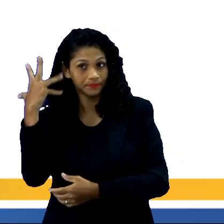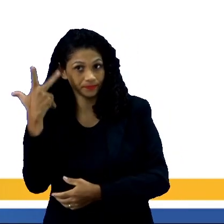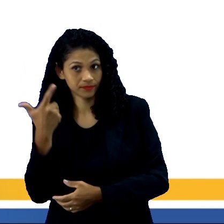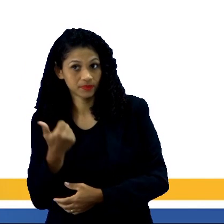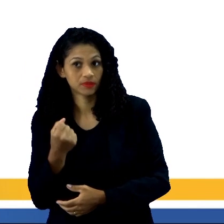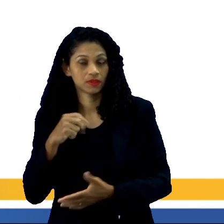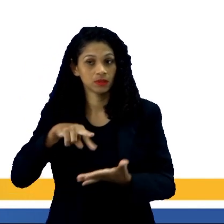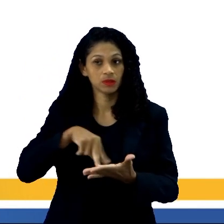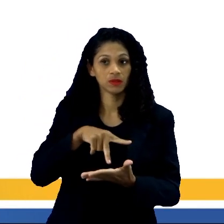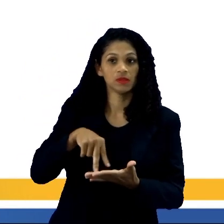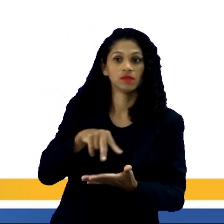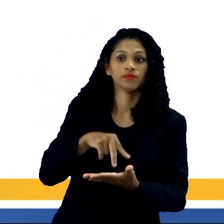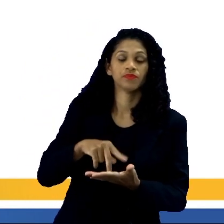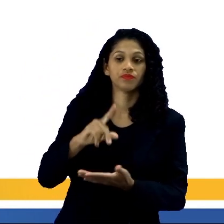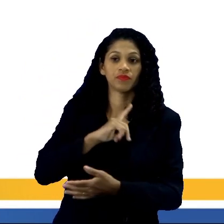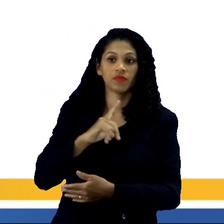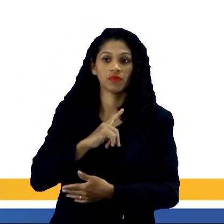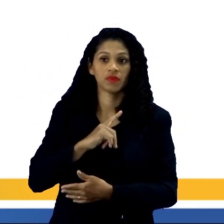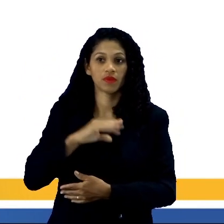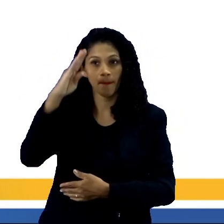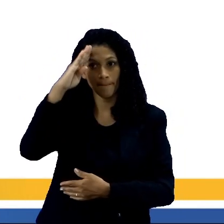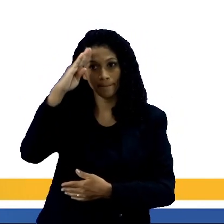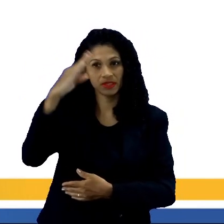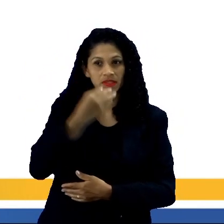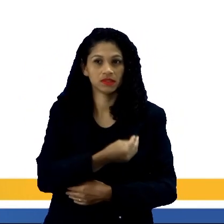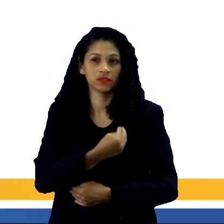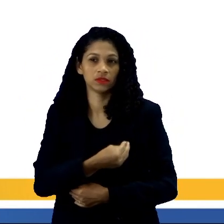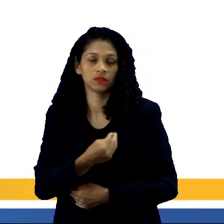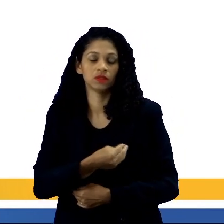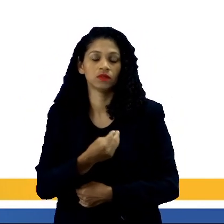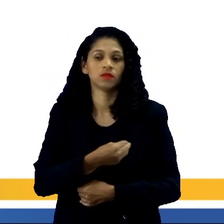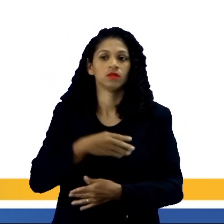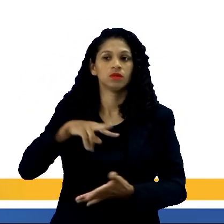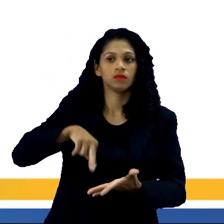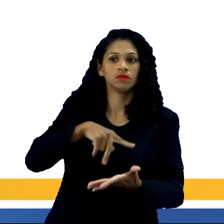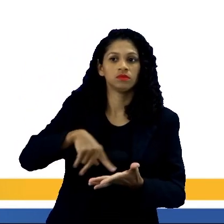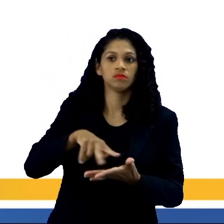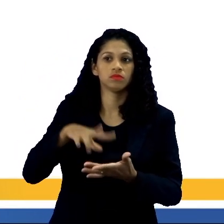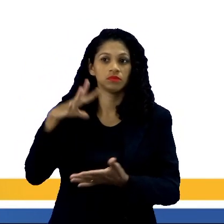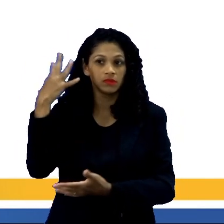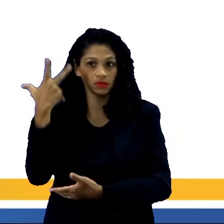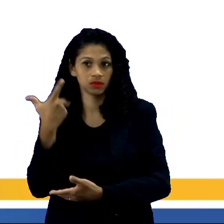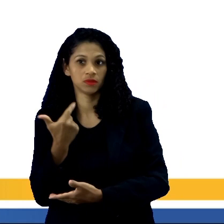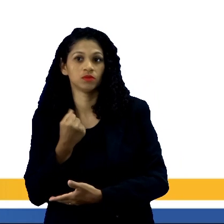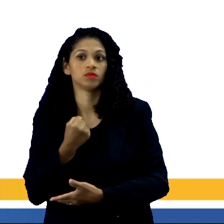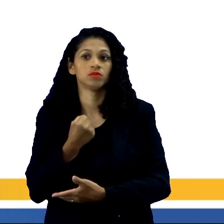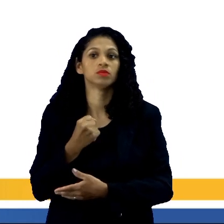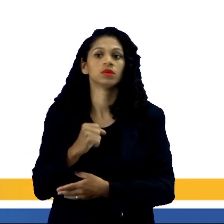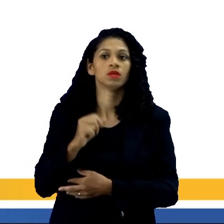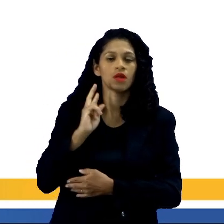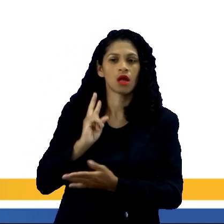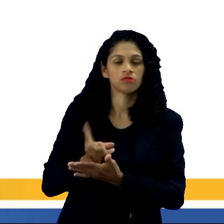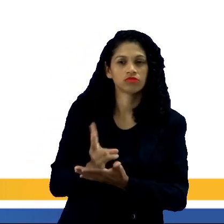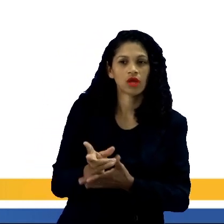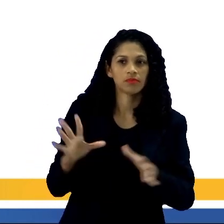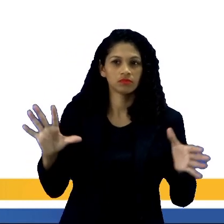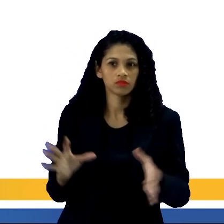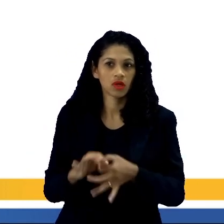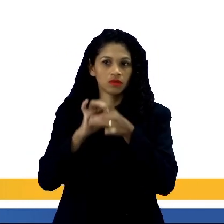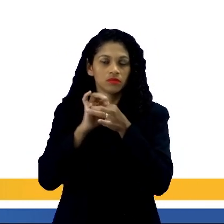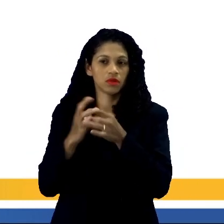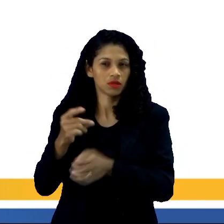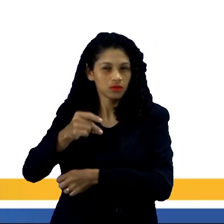nós temos esse constituindo parte essencial da vida, a dança afro é uma maneira de estarem sempre conectados com